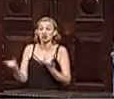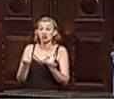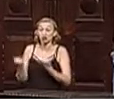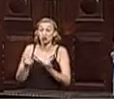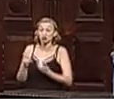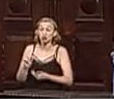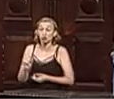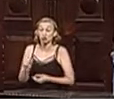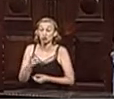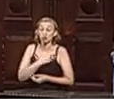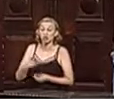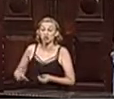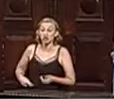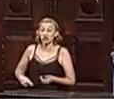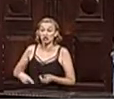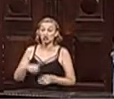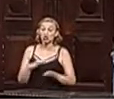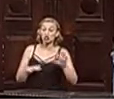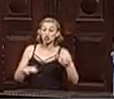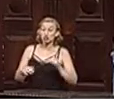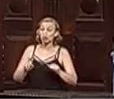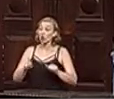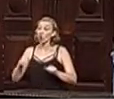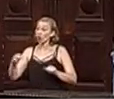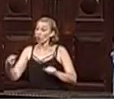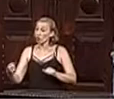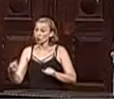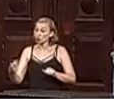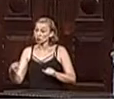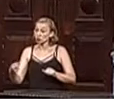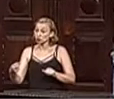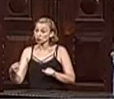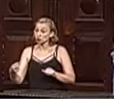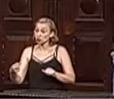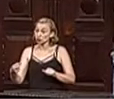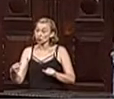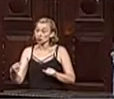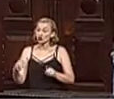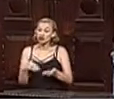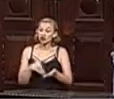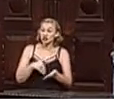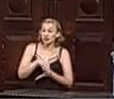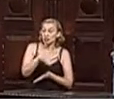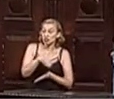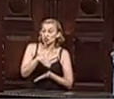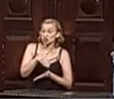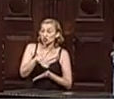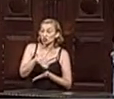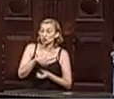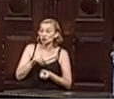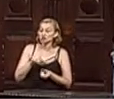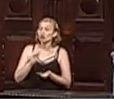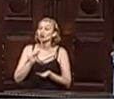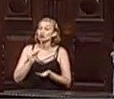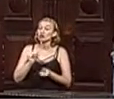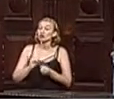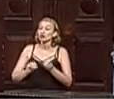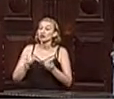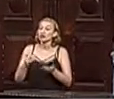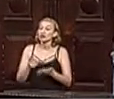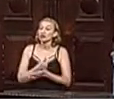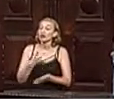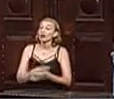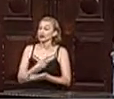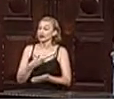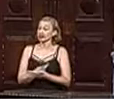presidente nomeia um ex-assessor seu na Transpetro, que foi demitido, vou repetir, senhoras e senhores deputados e população do Rio